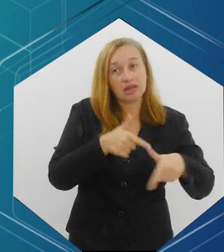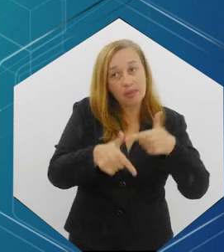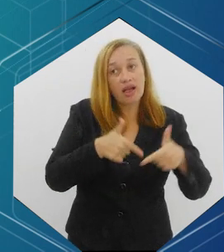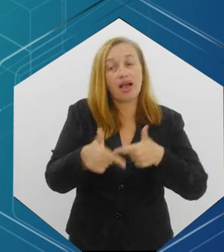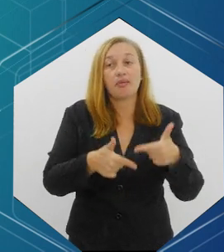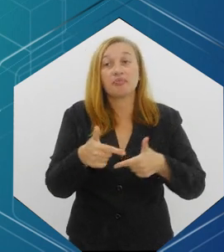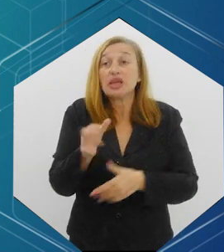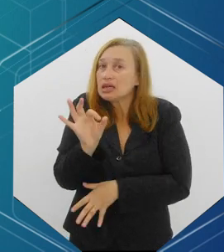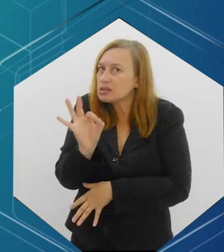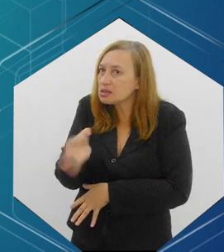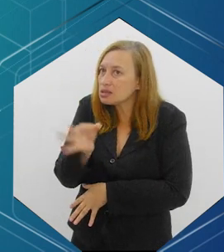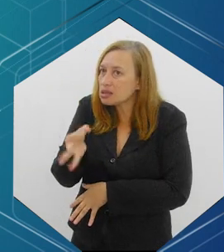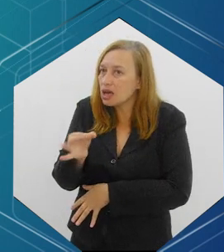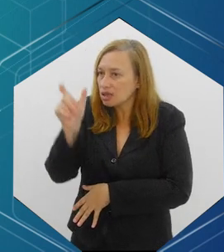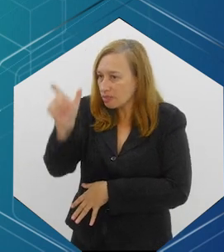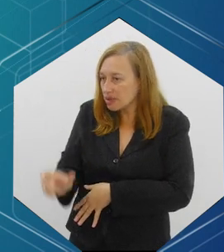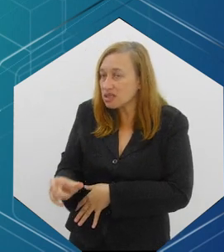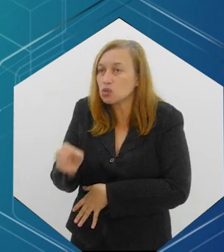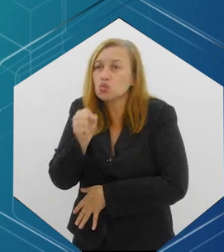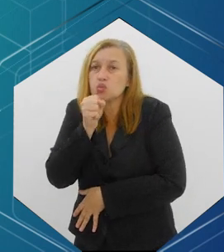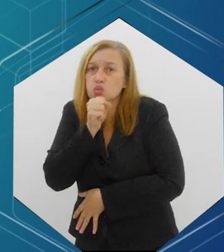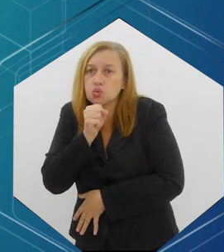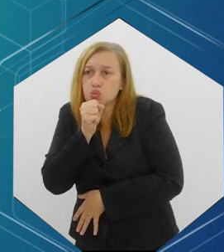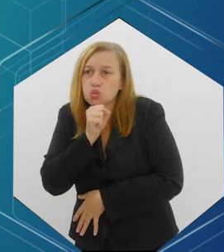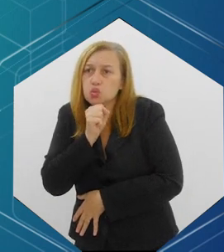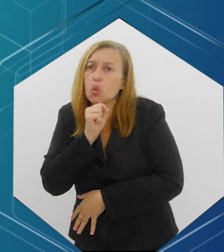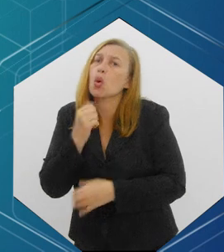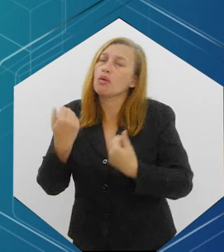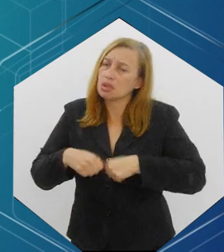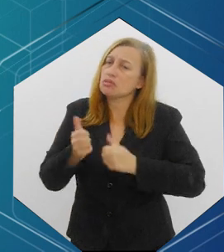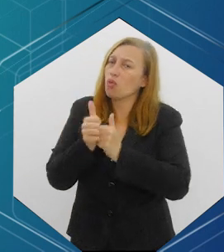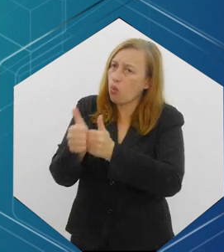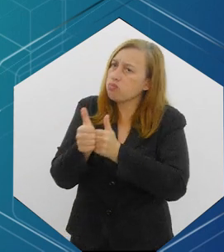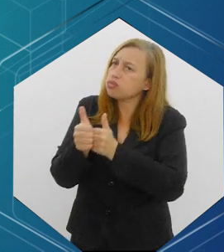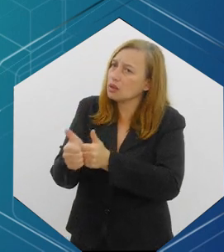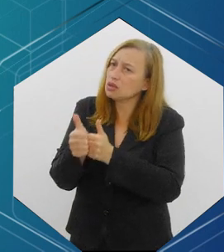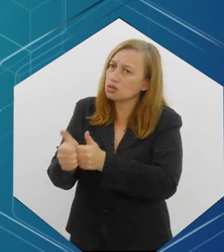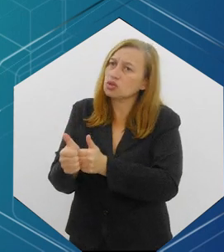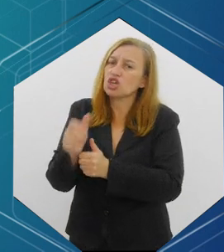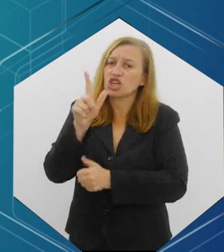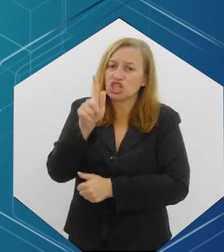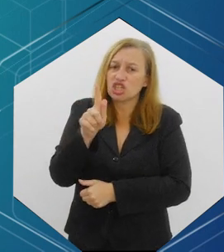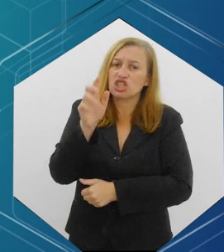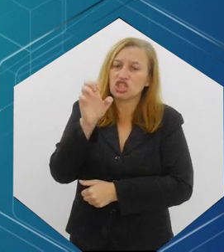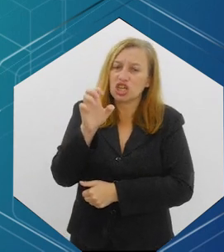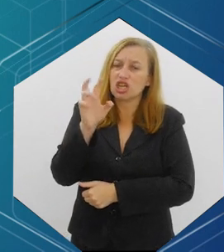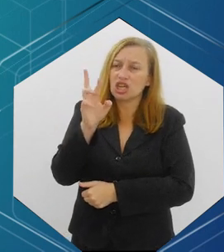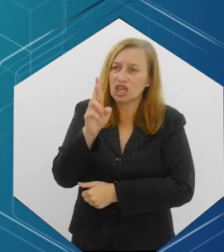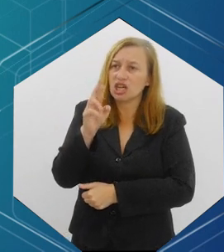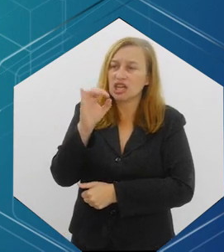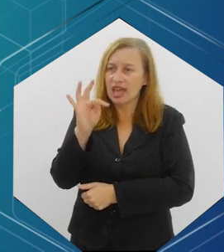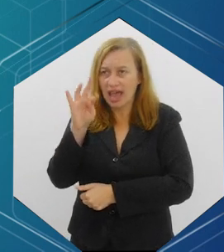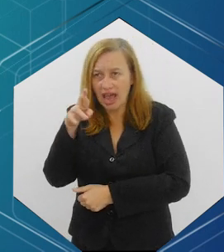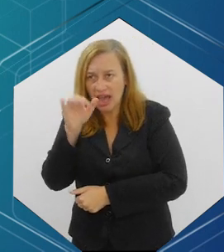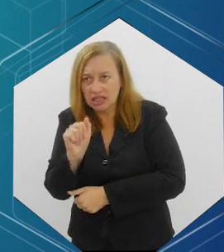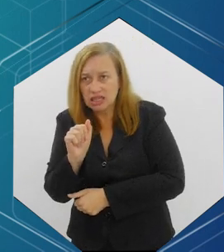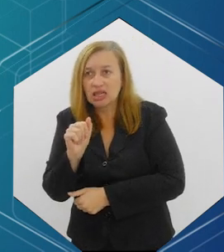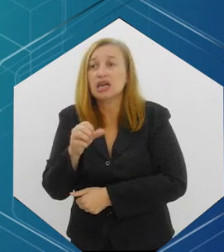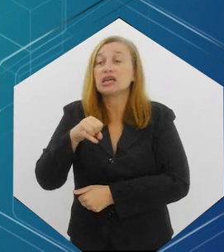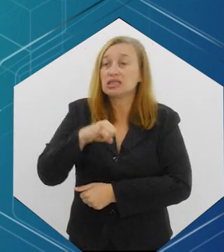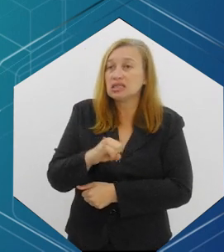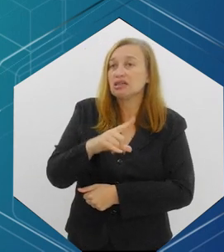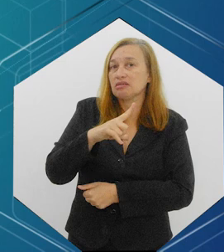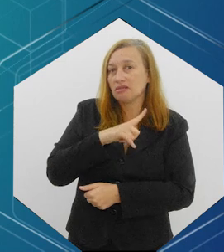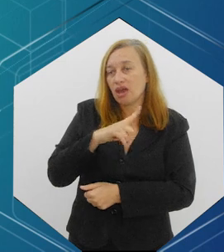trabalhar a prevenção. Óbvio que o paciente com mais idade, ele tem que ter um acompanhamento de um geriatra, de